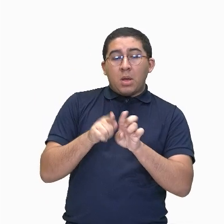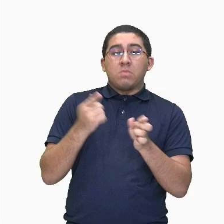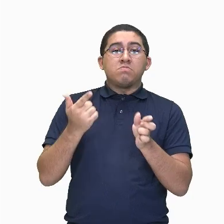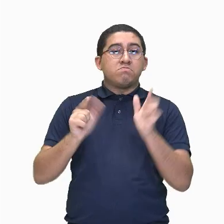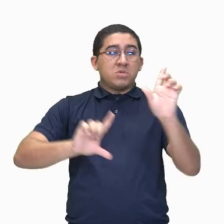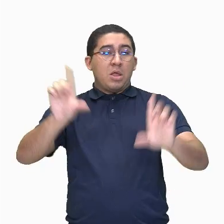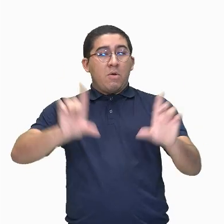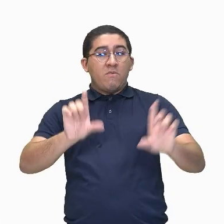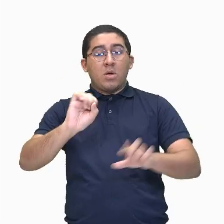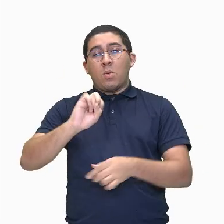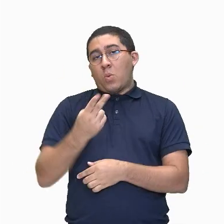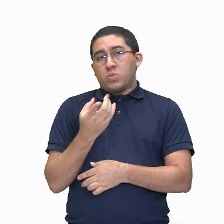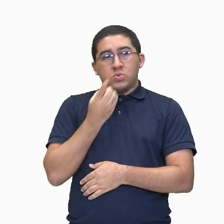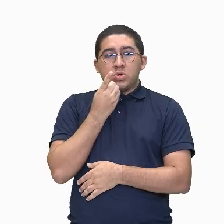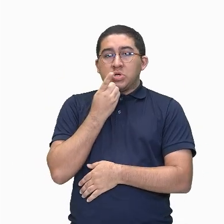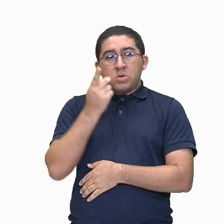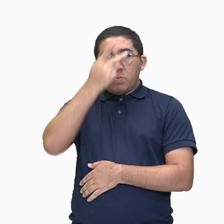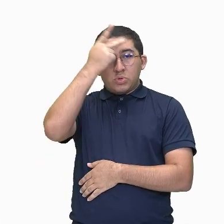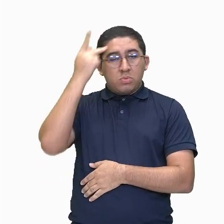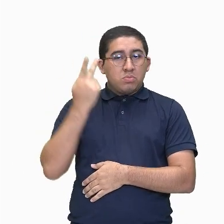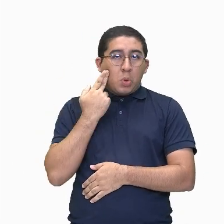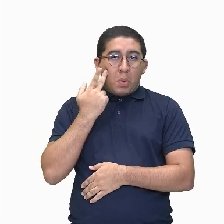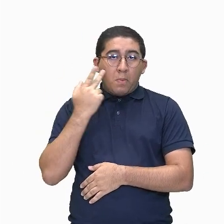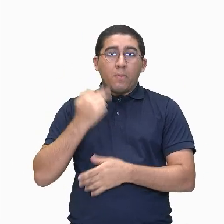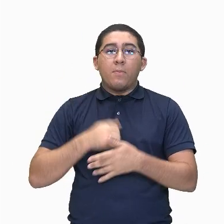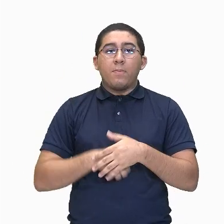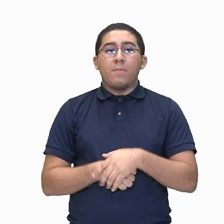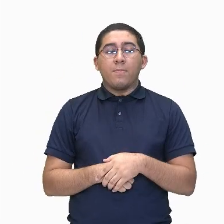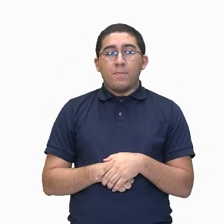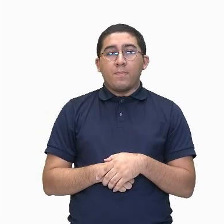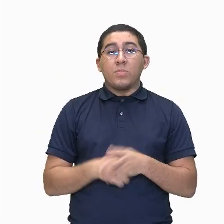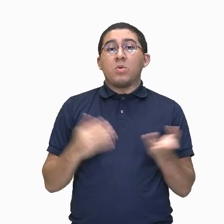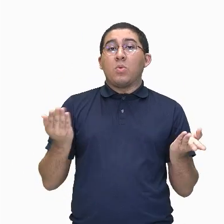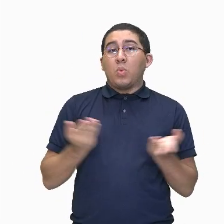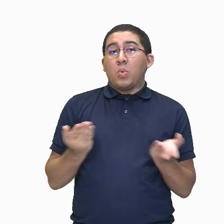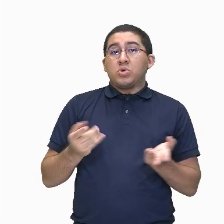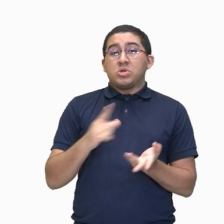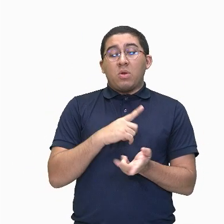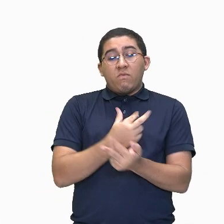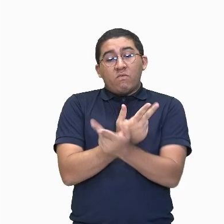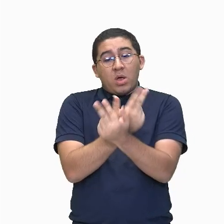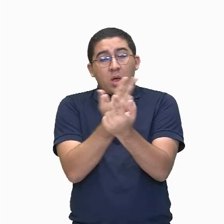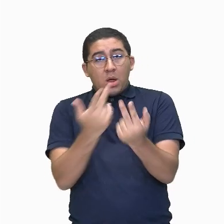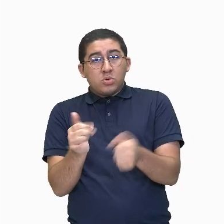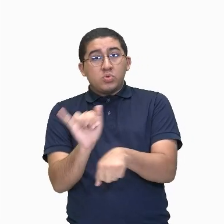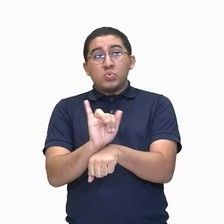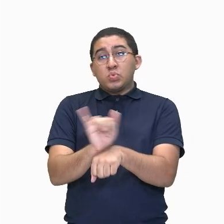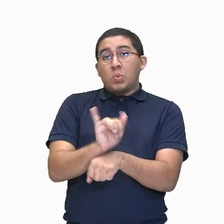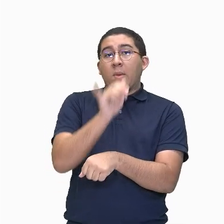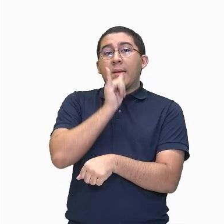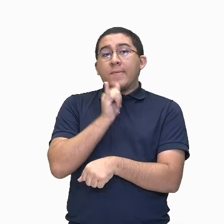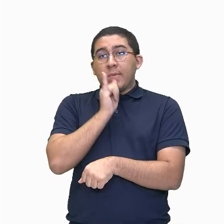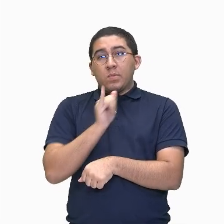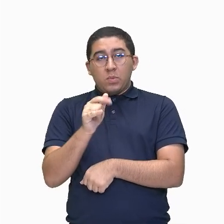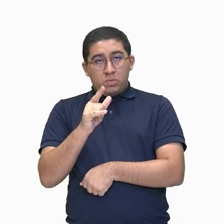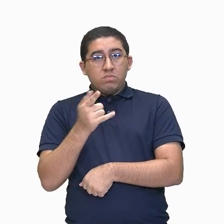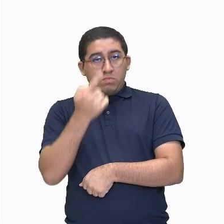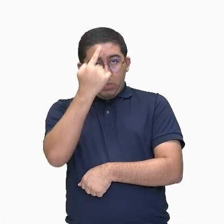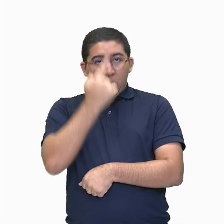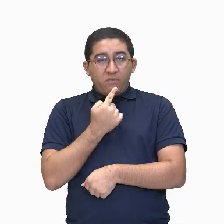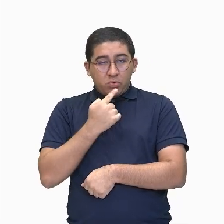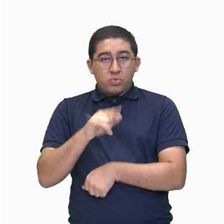ou até no dia a dia. Então, existem hoje muitos canais no YouTube, né, que se propõem